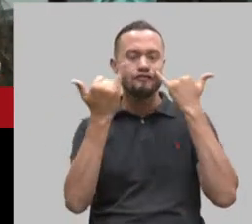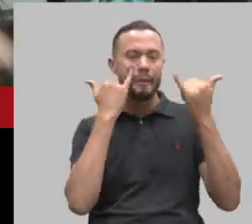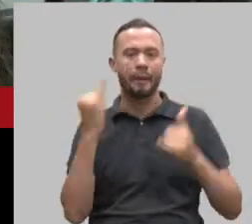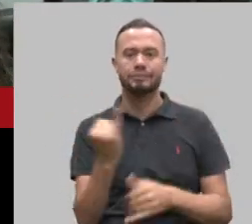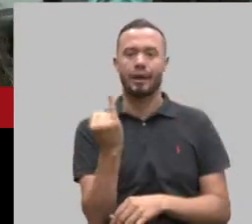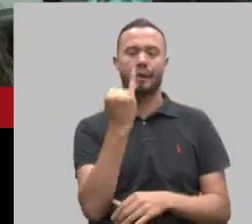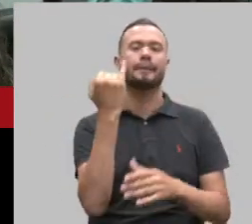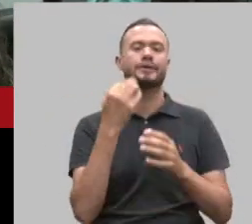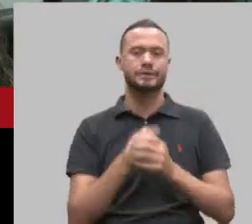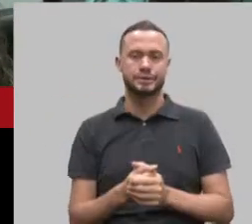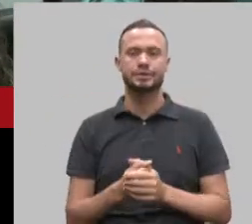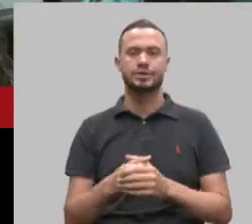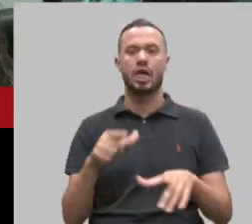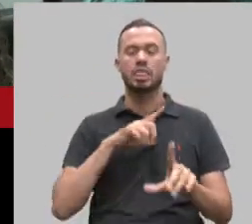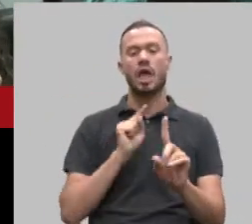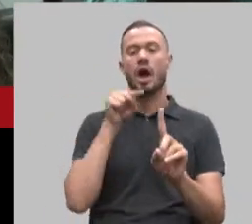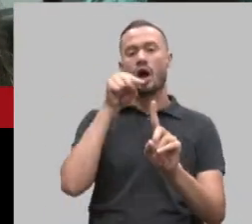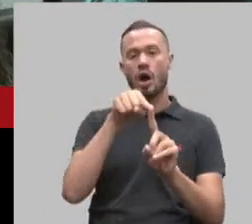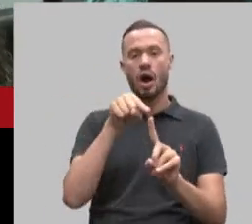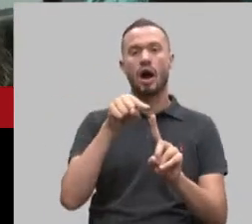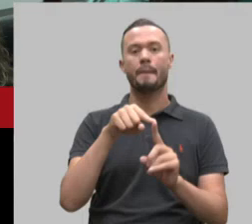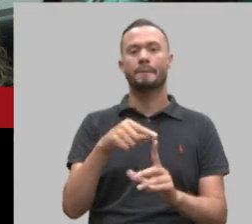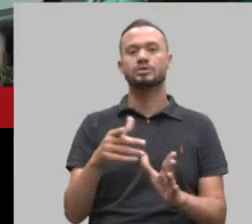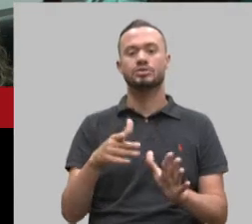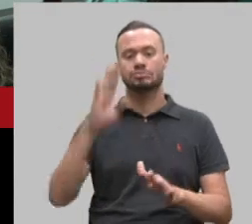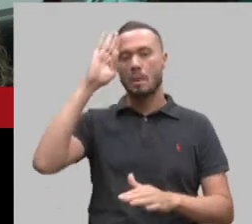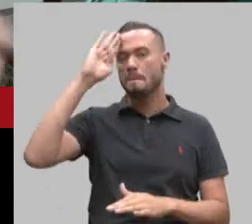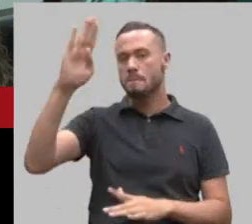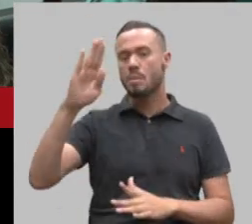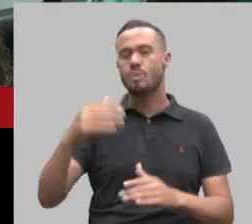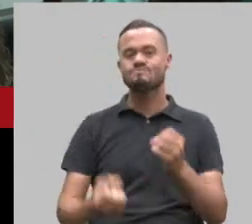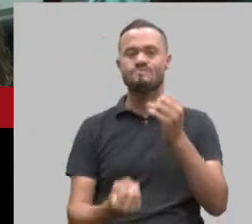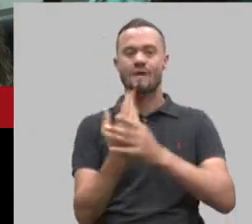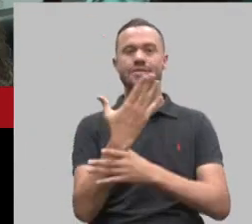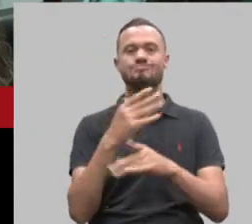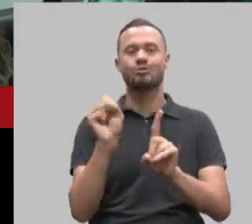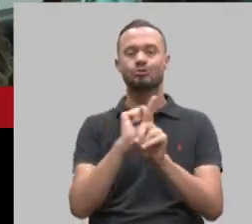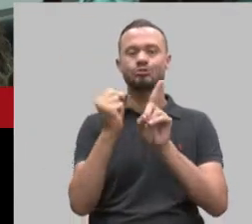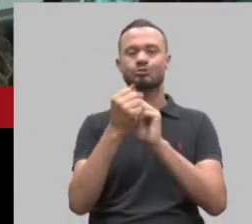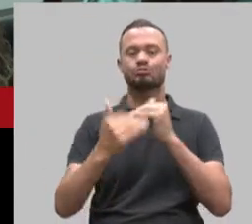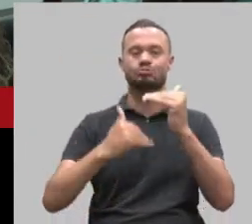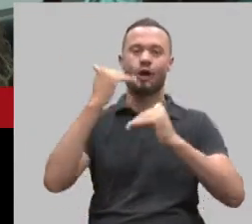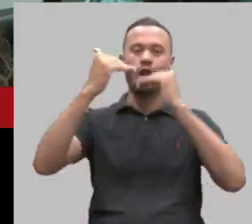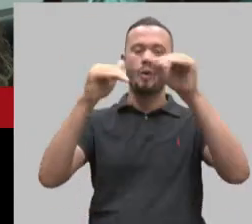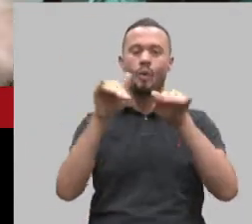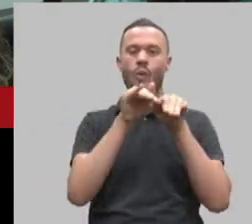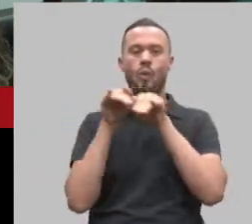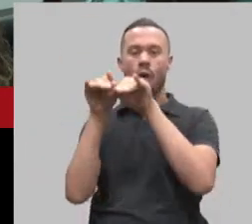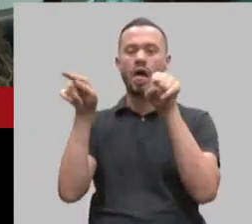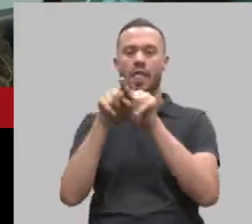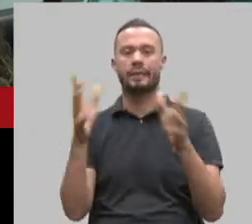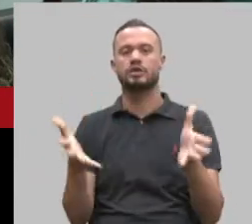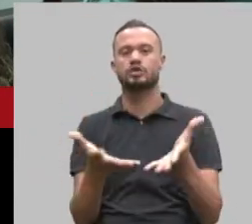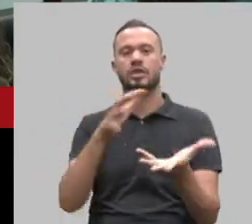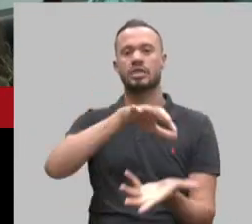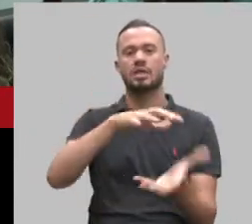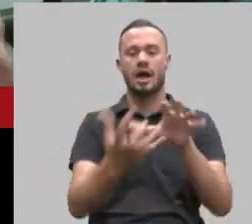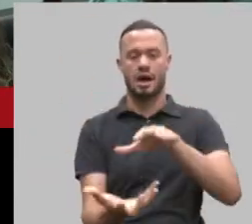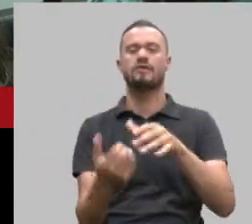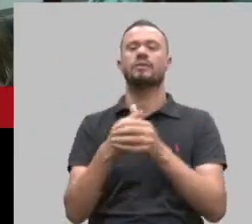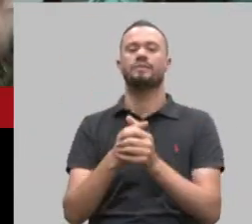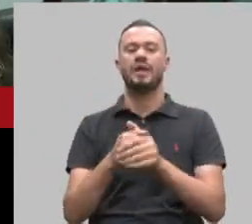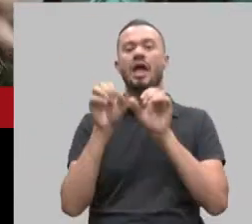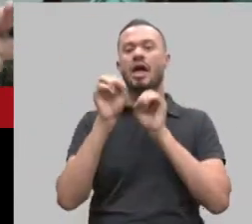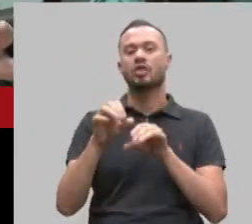tendo como objetivo priorizar a construção da sociedade mais igualitária e sustentável a educação social